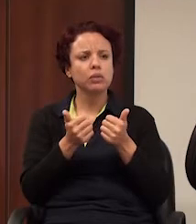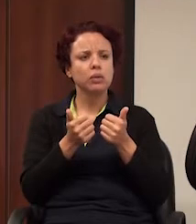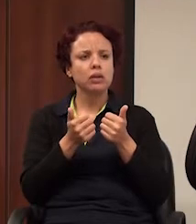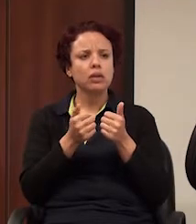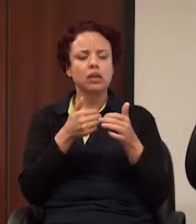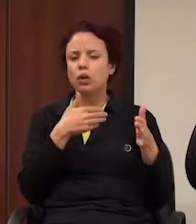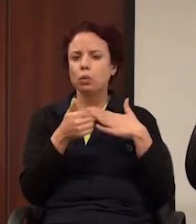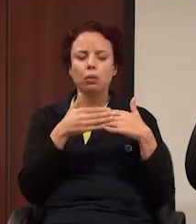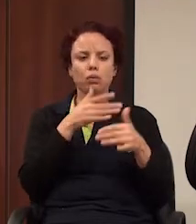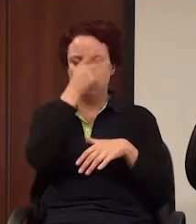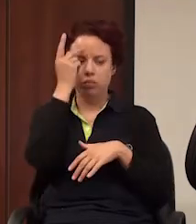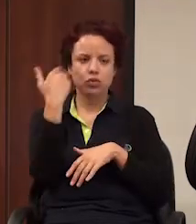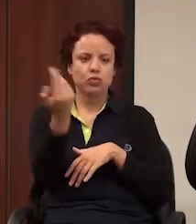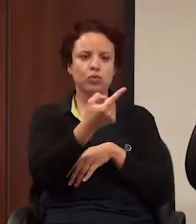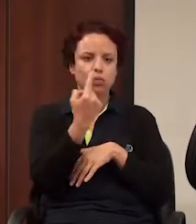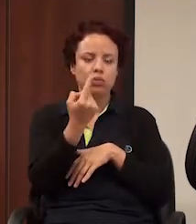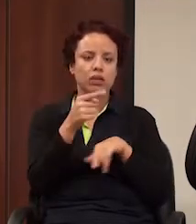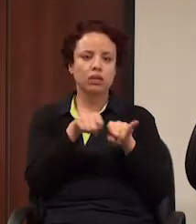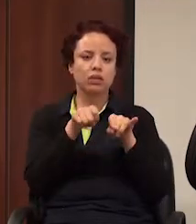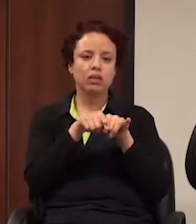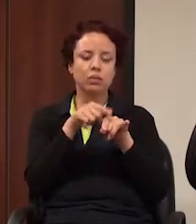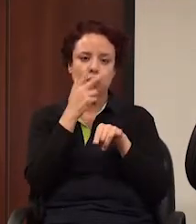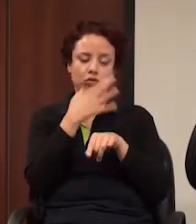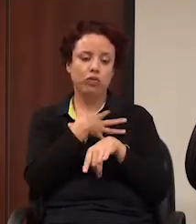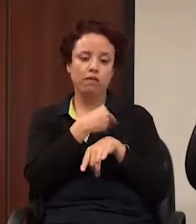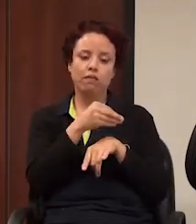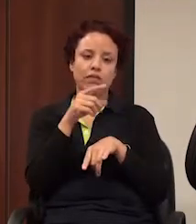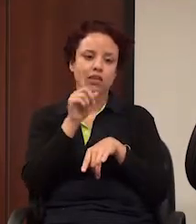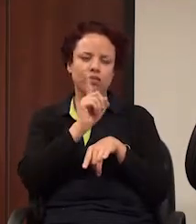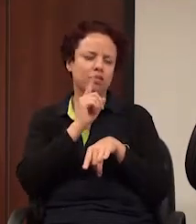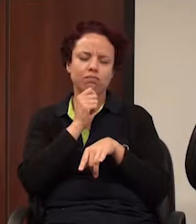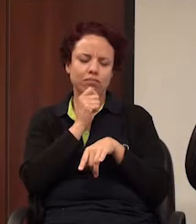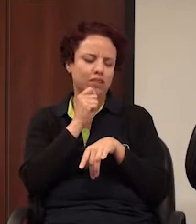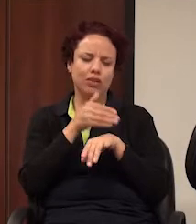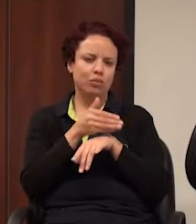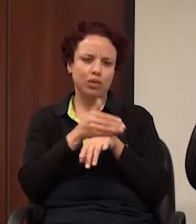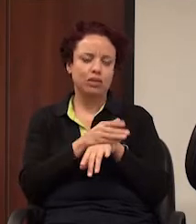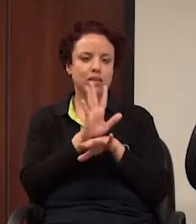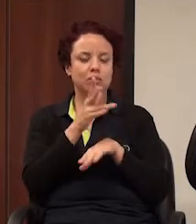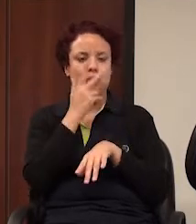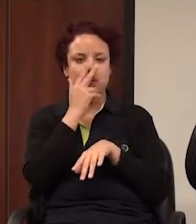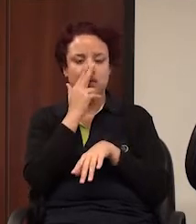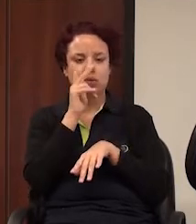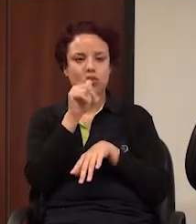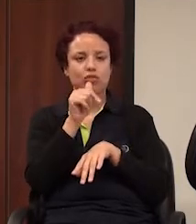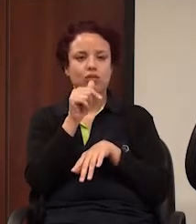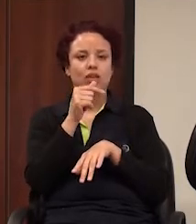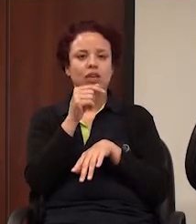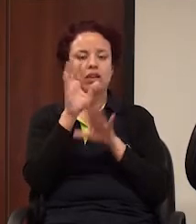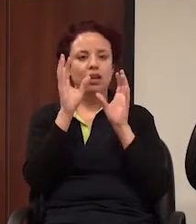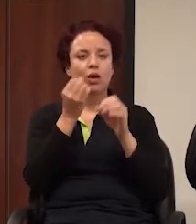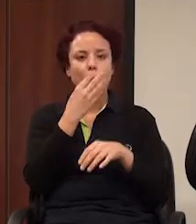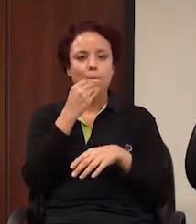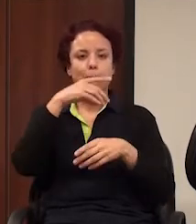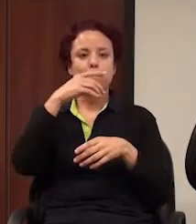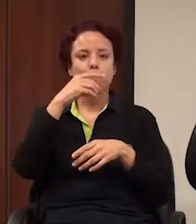de nós aqui, muito menos os nossos filhos, talvez não participem disso, mas eu acho que é uma boa semente a ser plantada para,